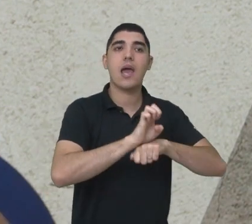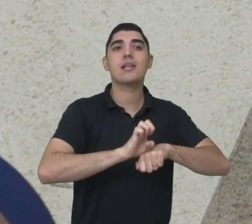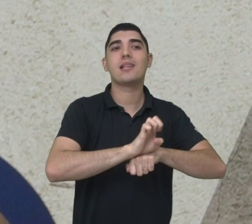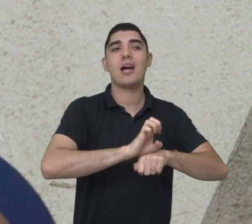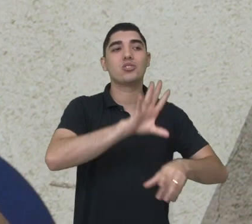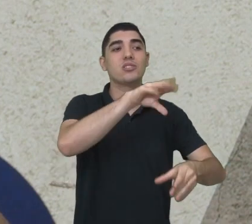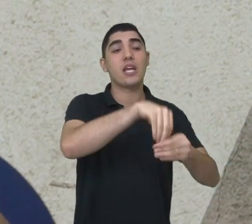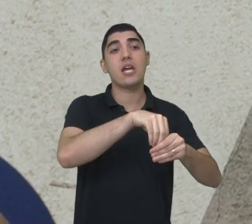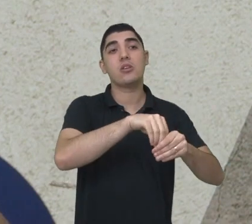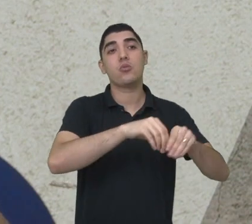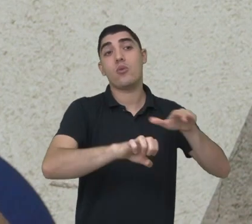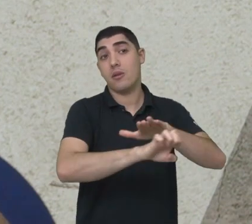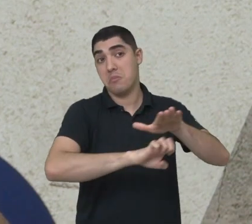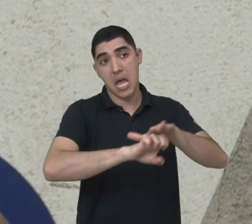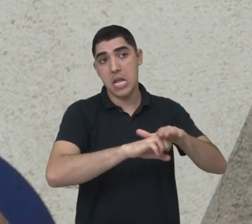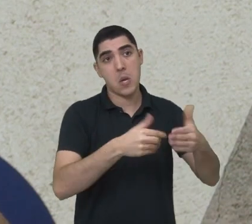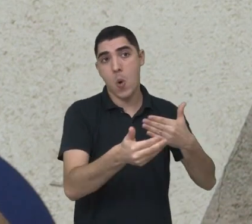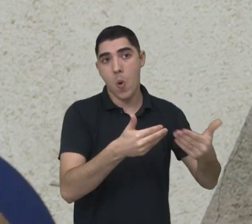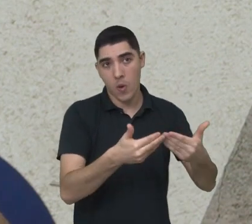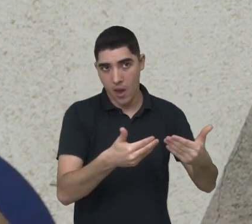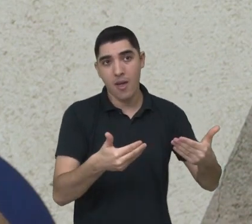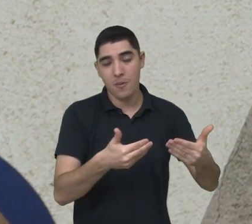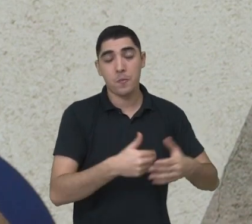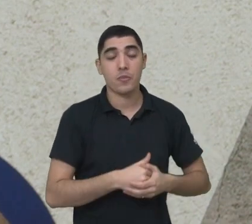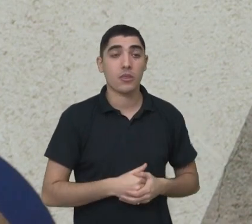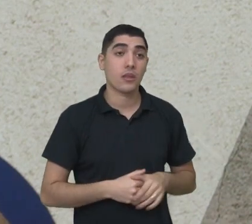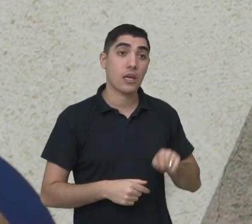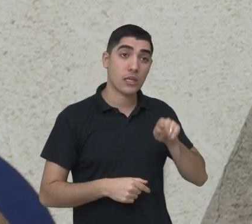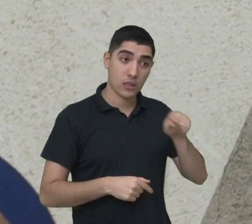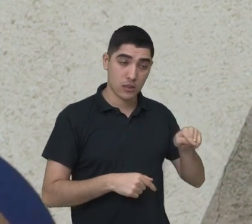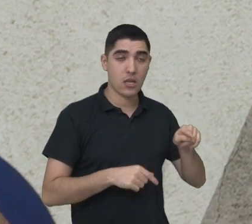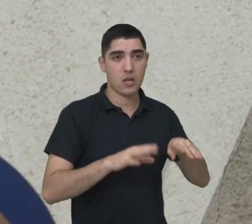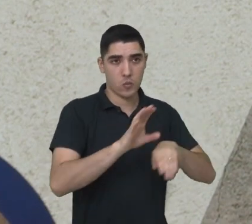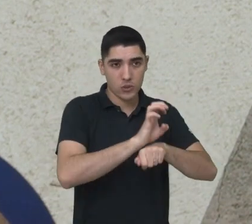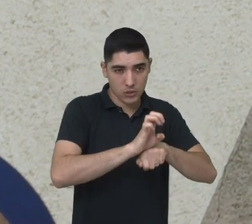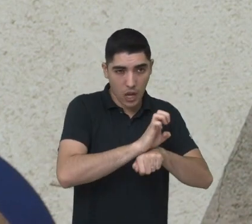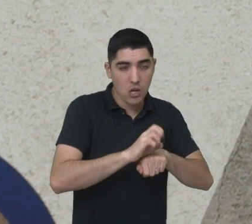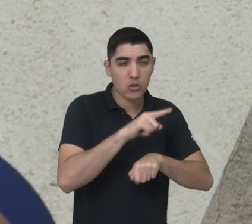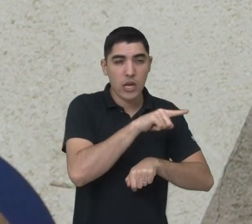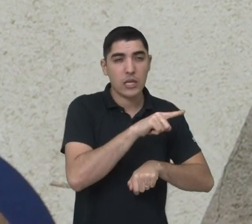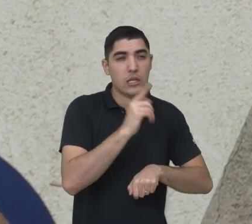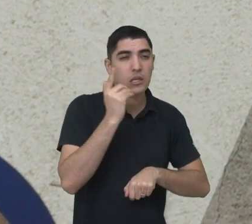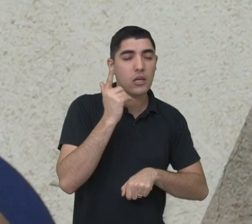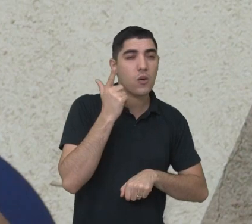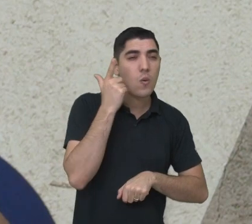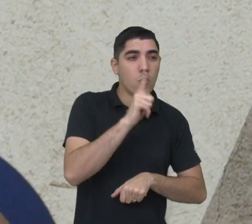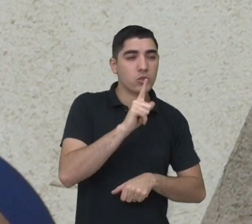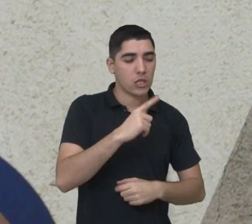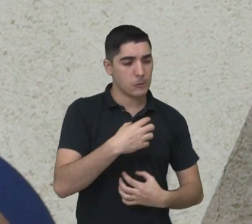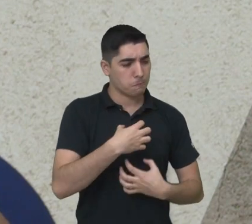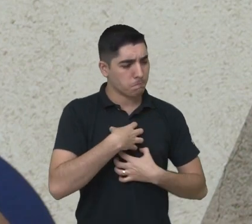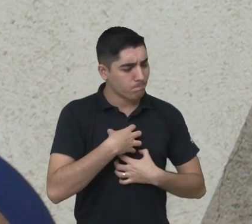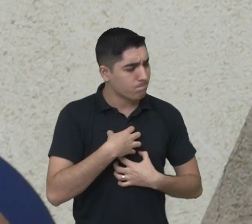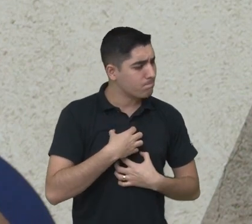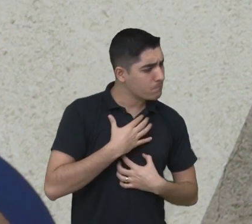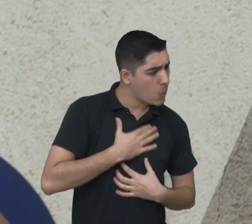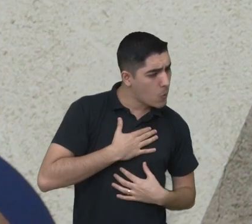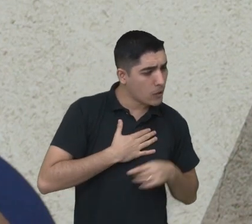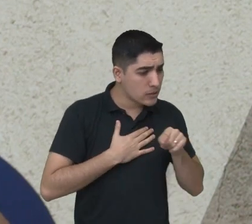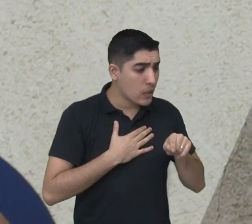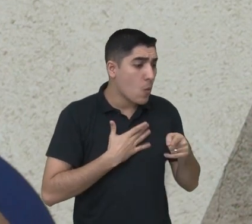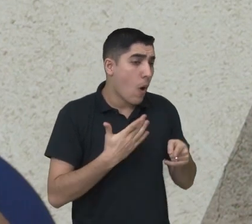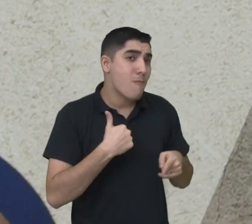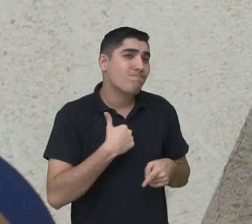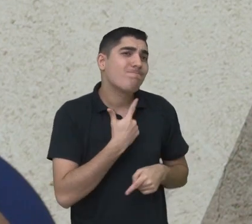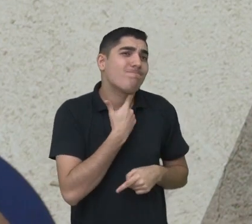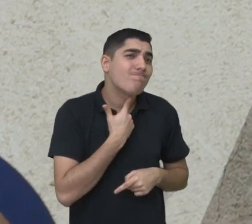é uma maneira dele se identificar dentro do estágio, o que mais ali vai